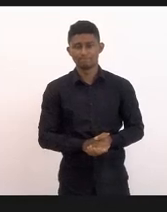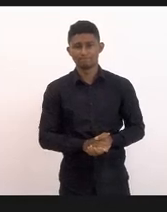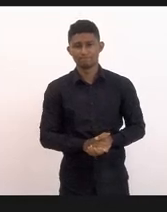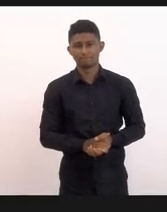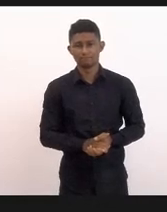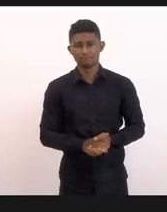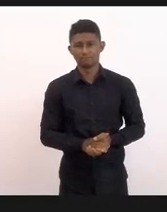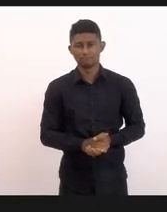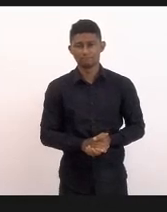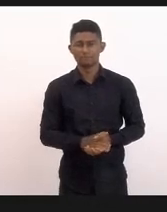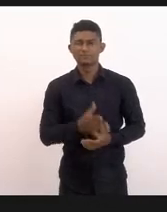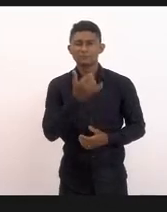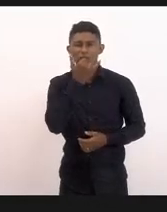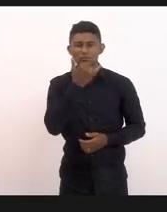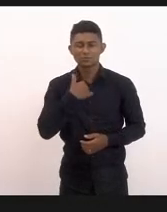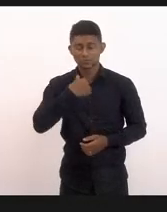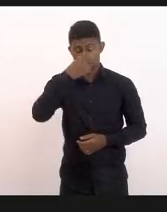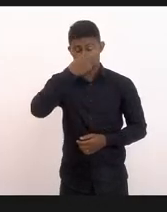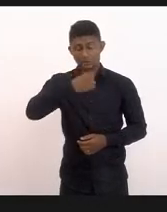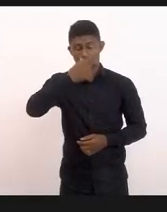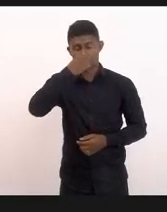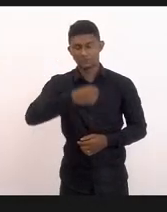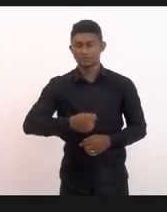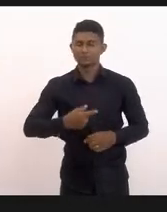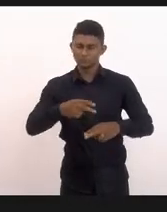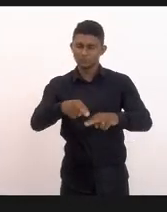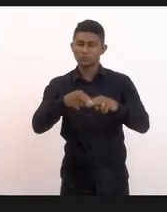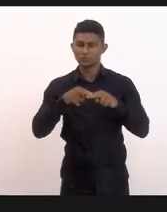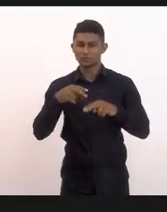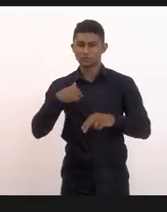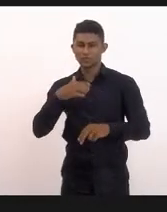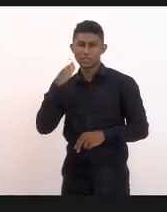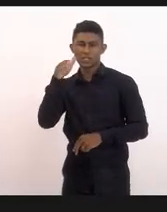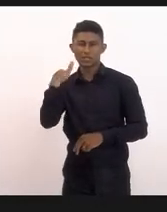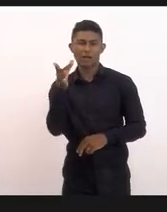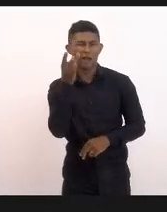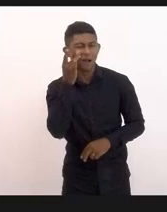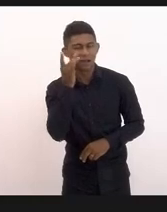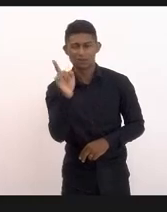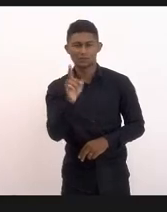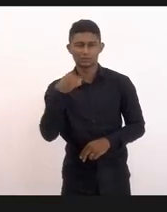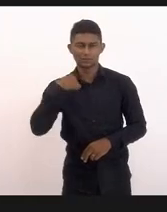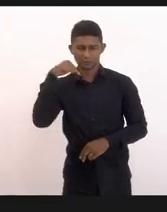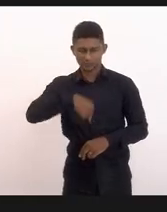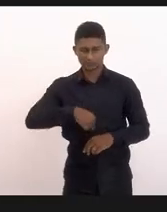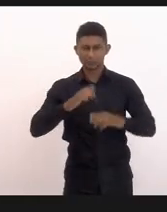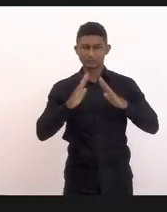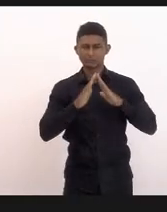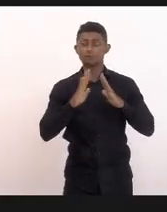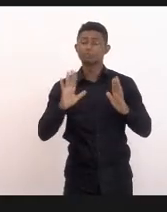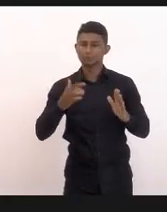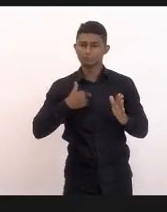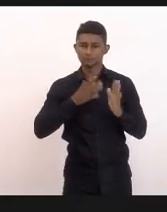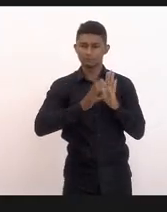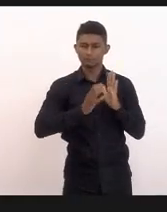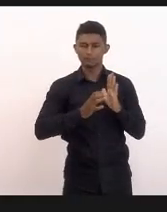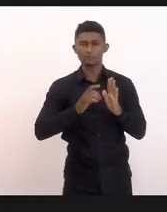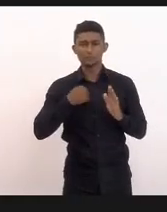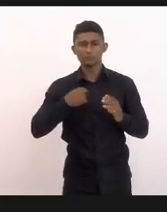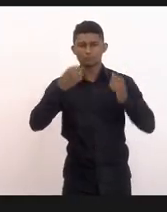Estou altamente gripada, por isso que não fui presencialmente, mas eu queria colocar a posição do meu partido em